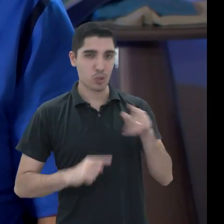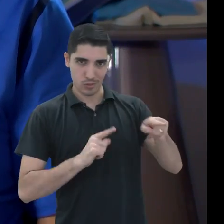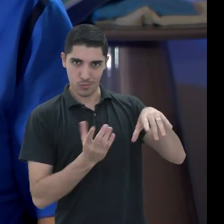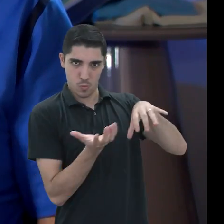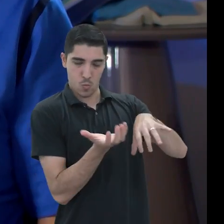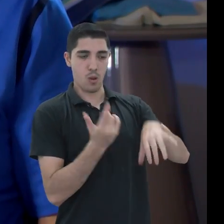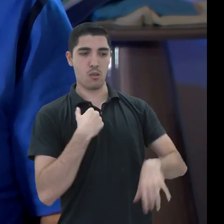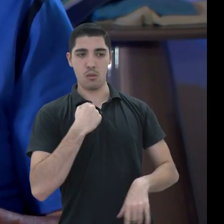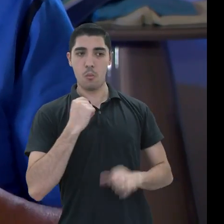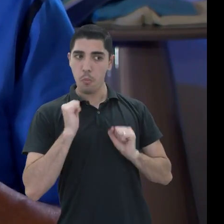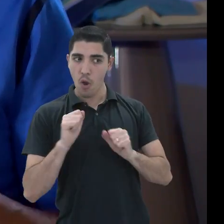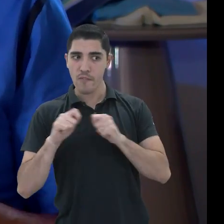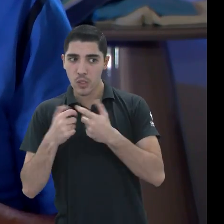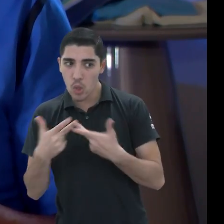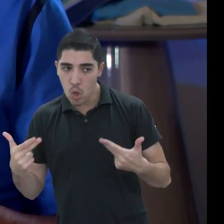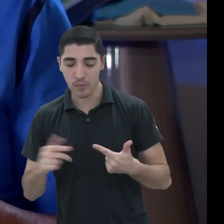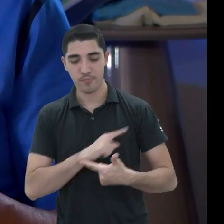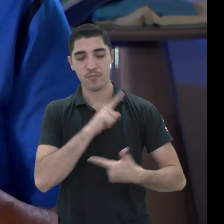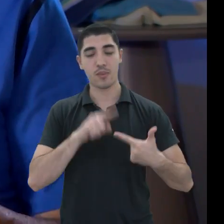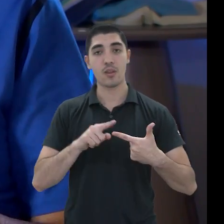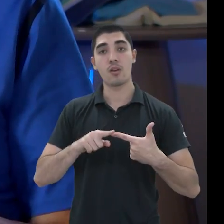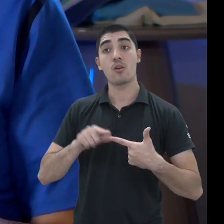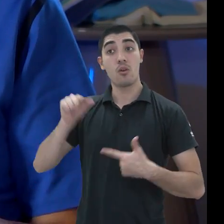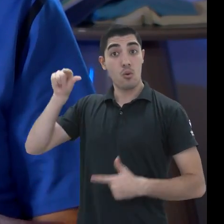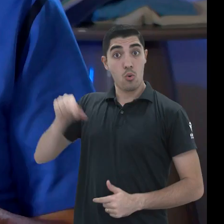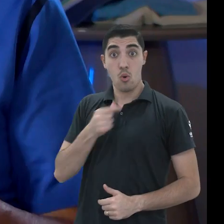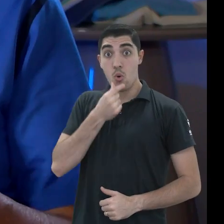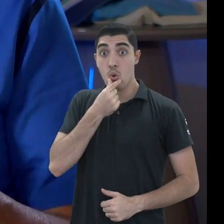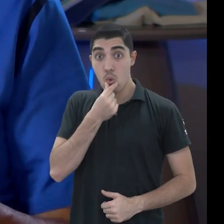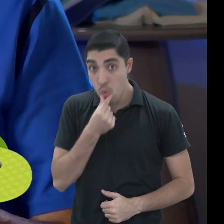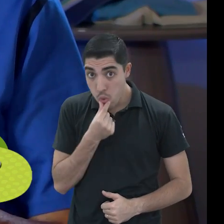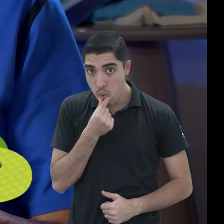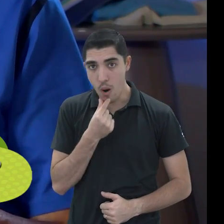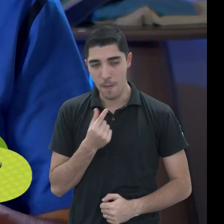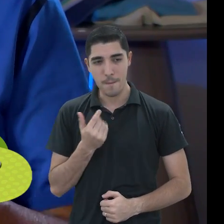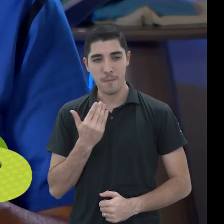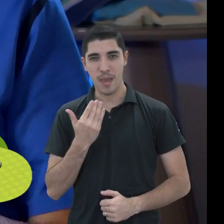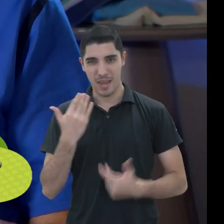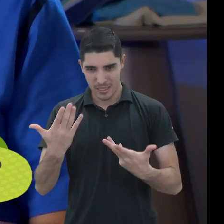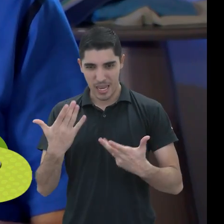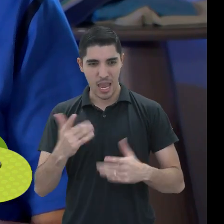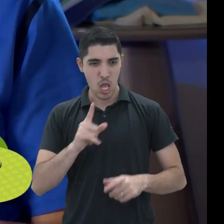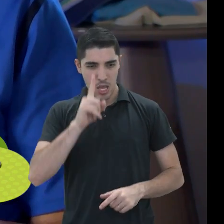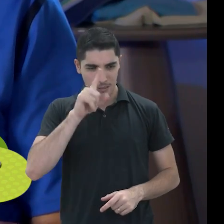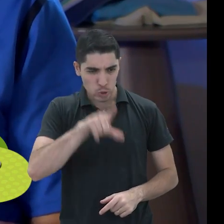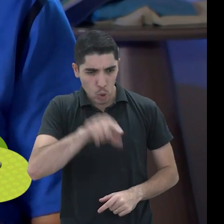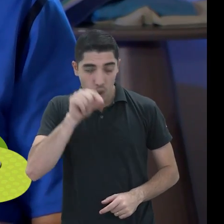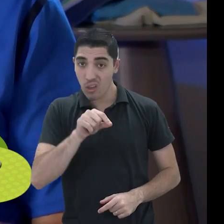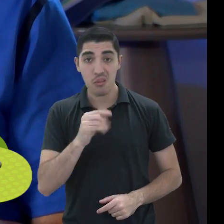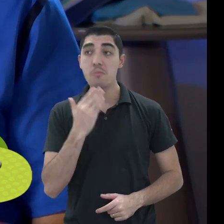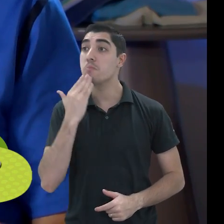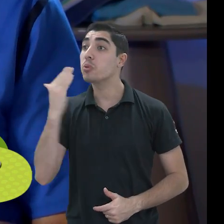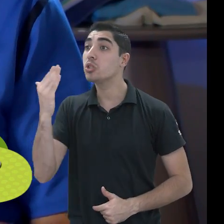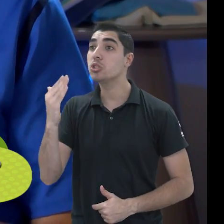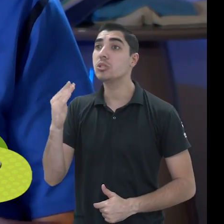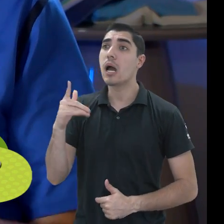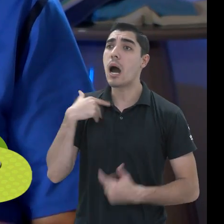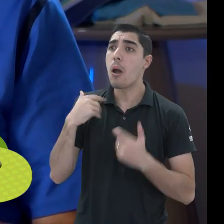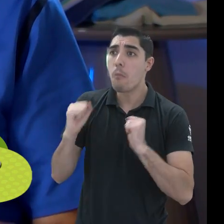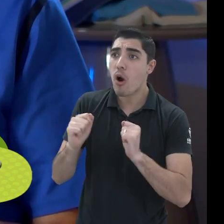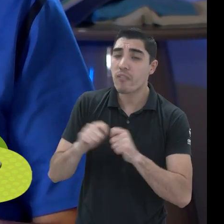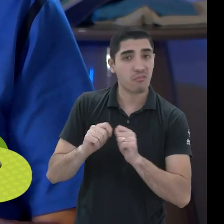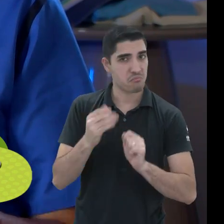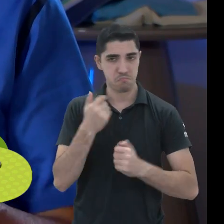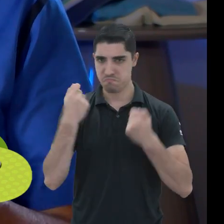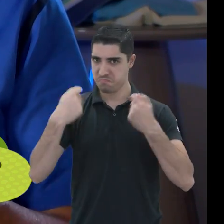ao Congresso. O árbitro, para marcar um pênalti, para marcar uma falta, para decidir alguma coisa, ele não tem que pedir permissão para